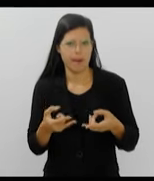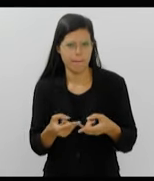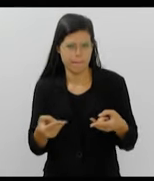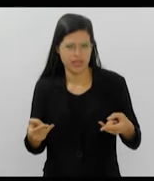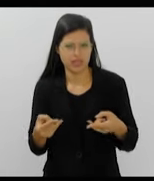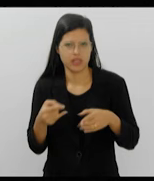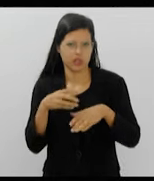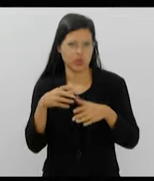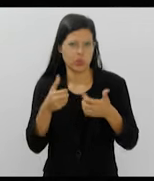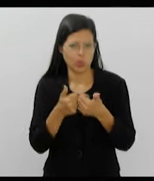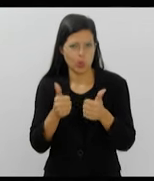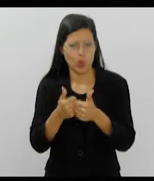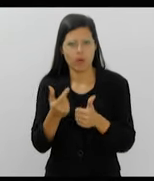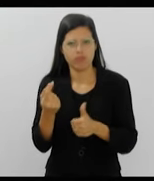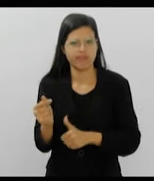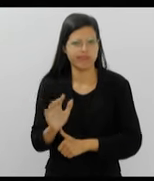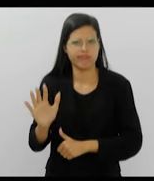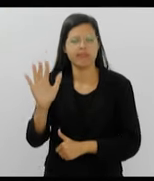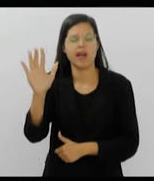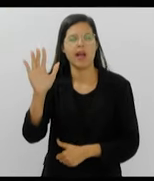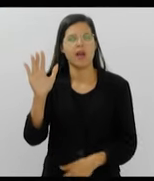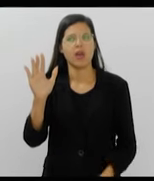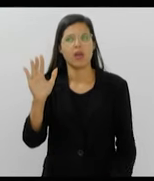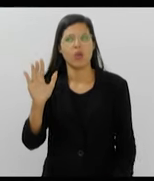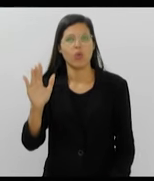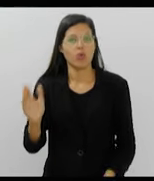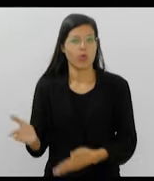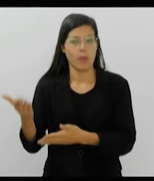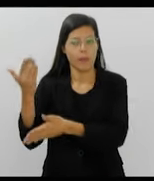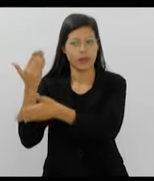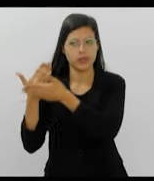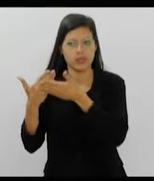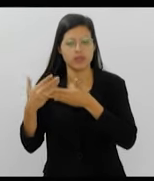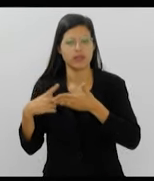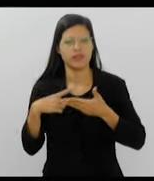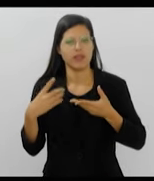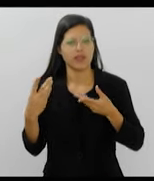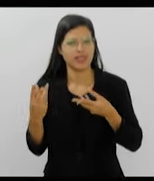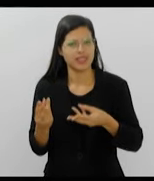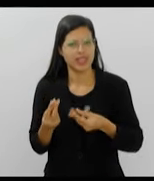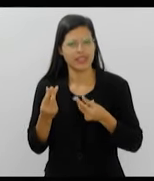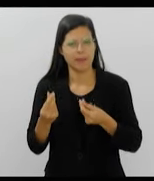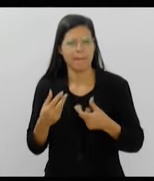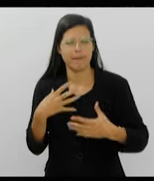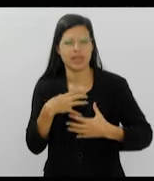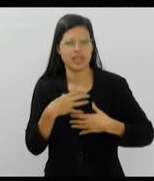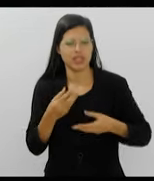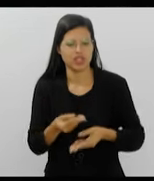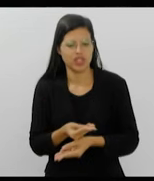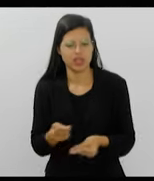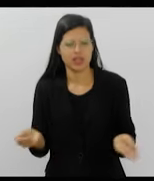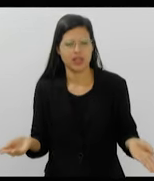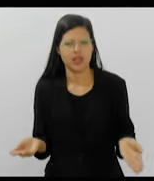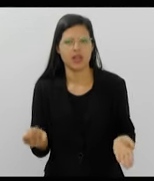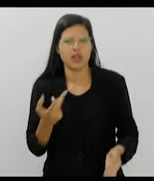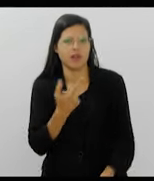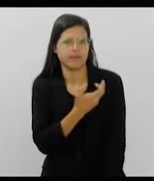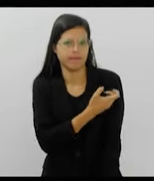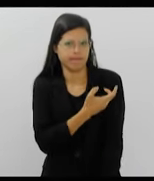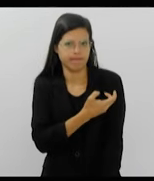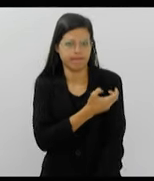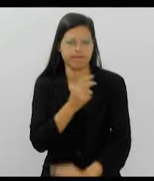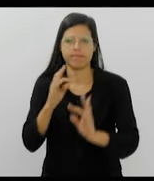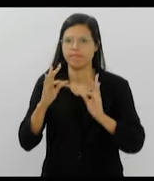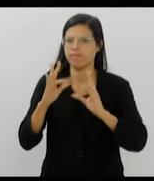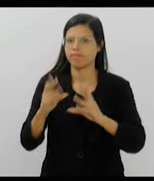caras, enquanto a gente teve naquela época a sensibilidade de entrega de vacina para todos, a gente viu em muitos locais